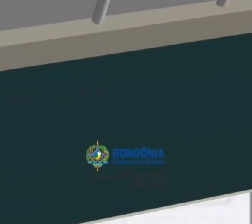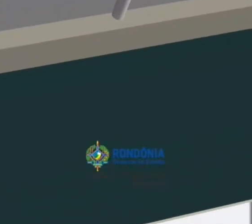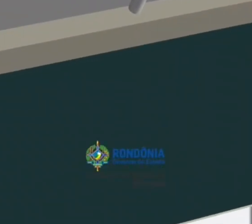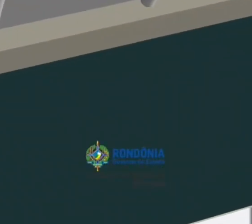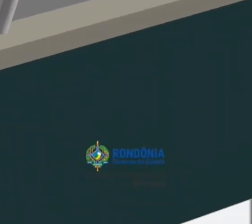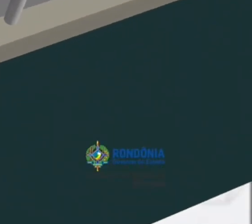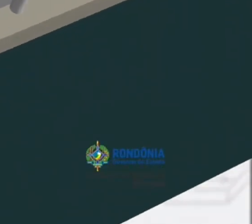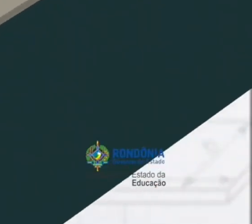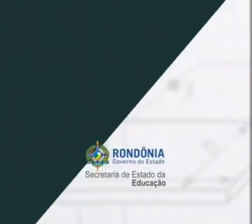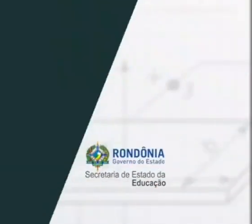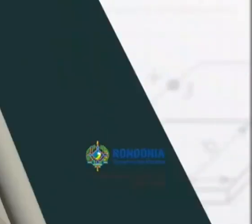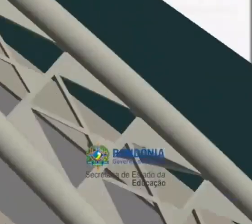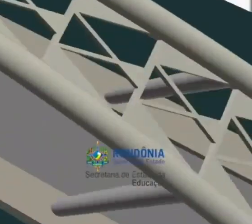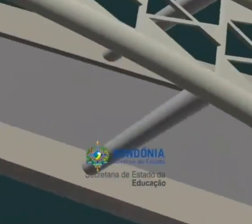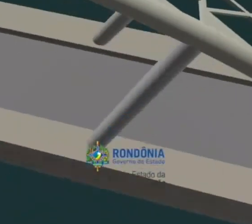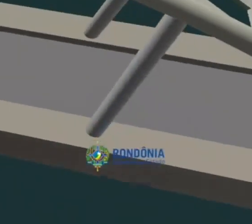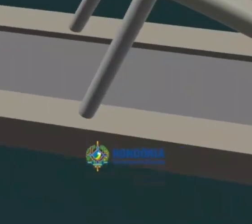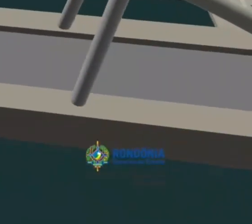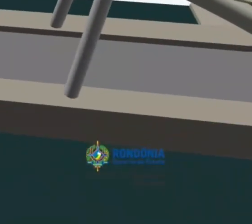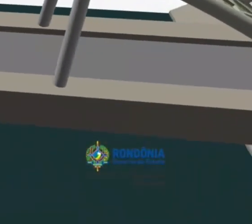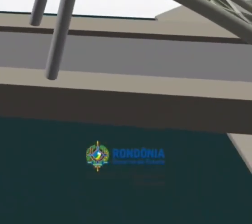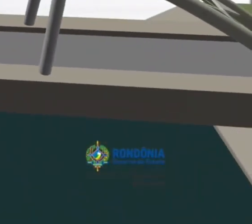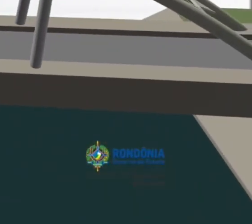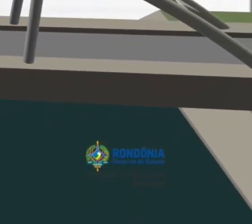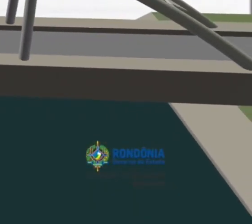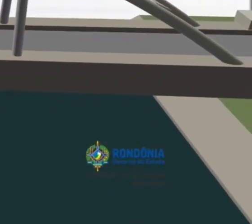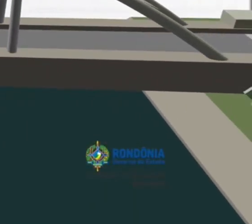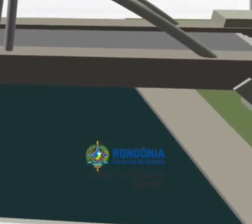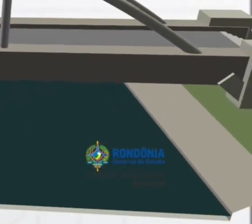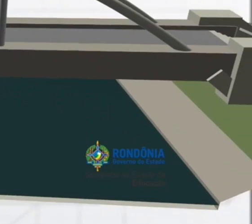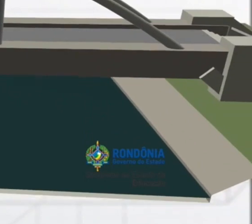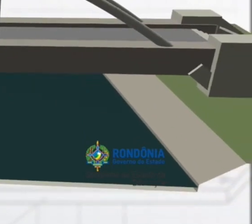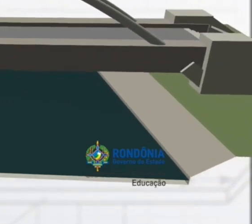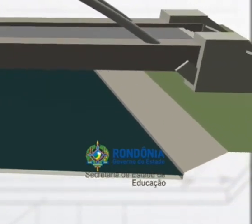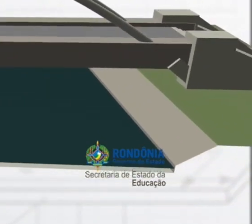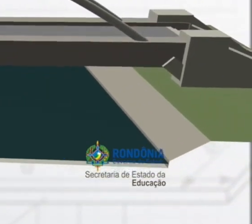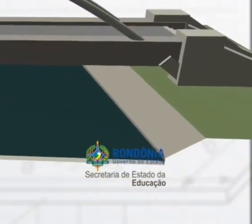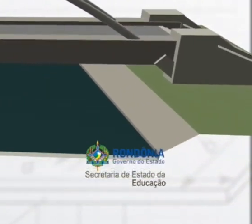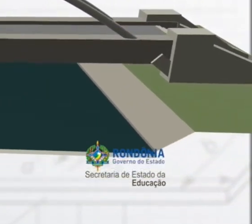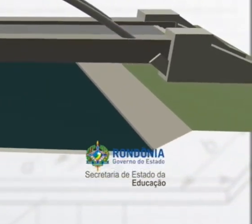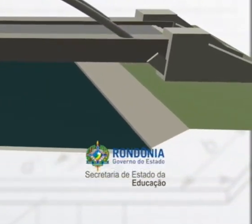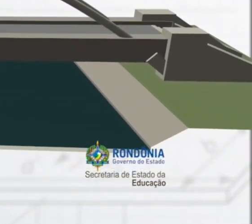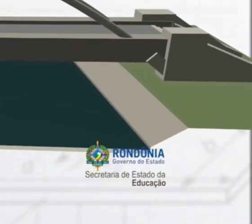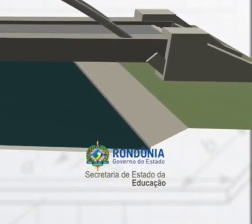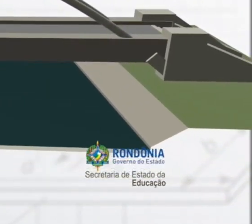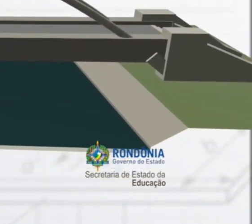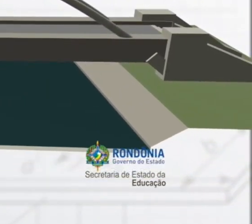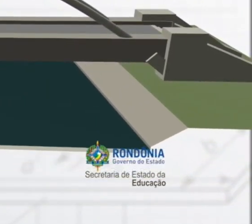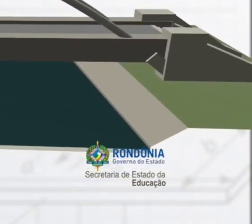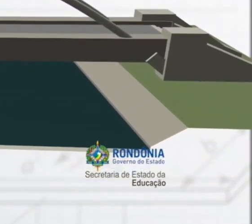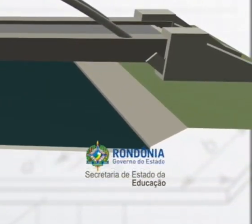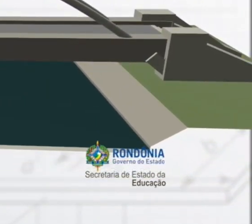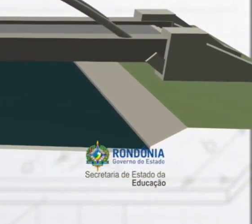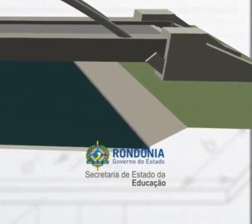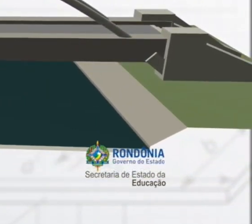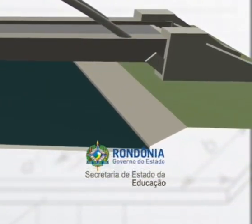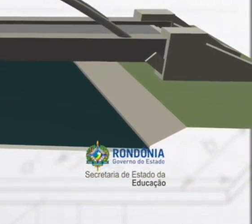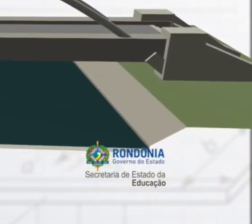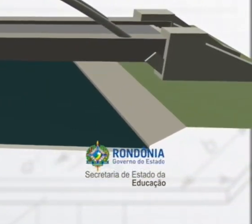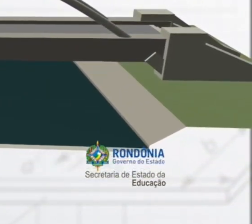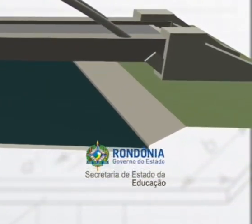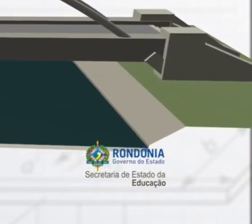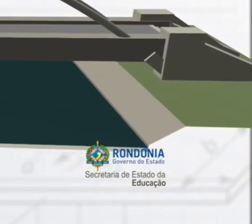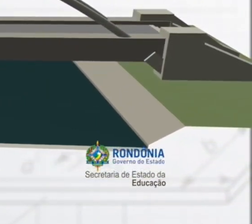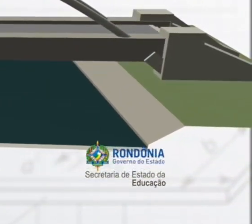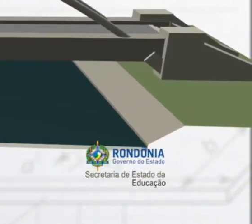engenheiro precisa construir uma ponte em forma de arco de circunferência, semelhante a essa. O vão livre sobre o rio a ser vencido pela ponte